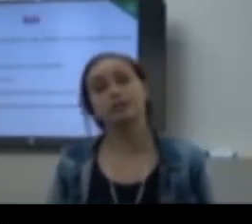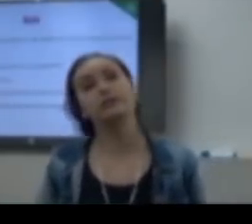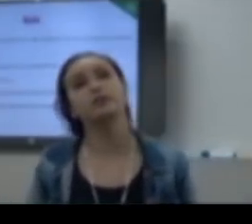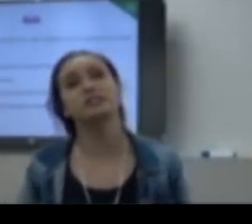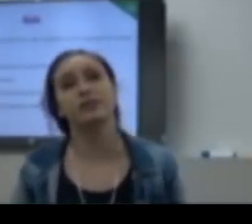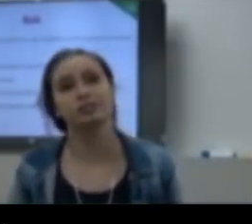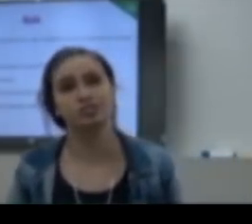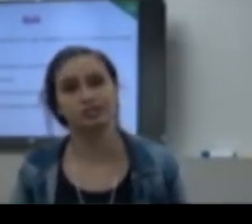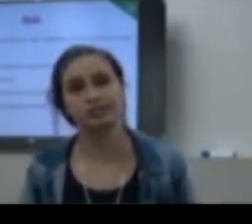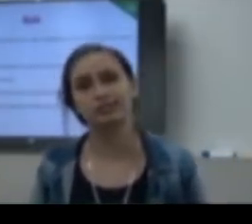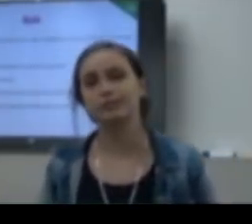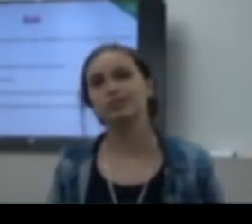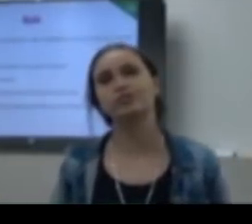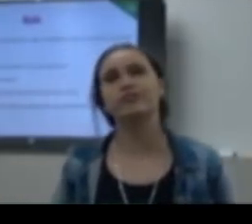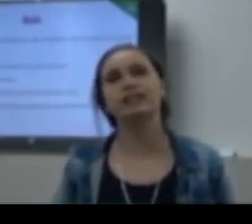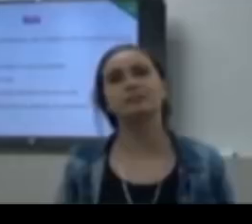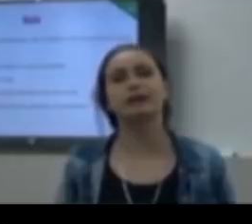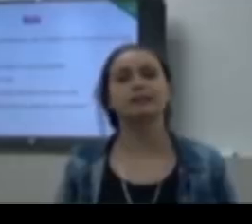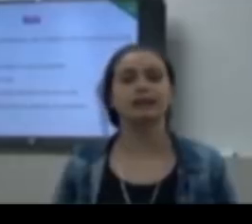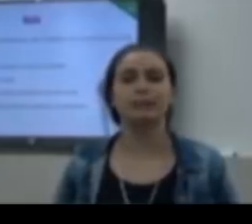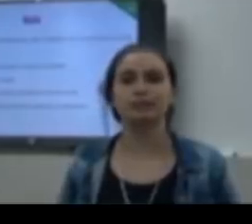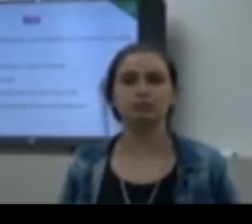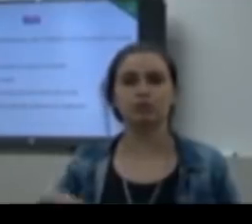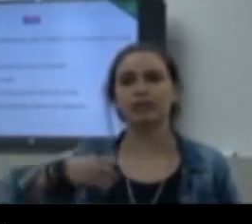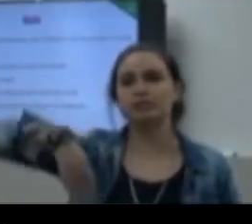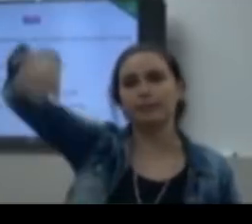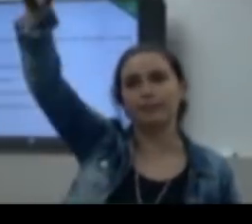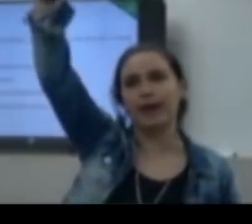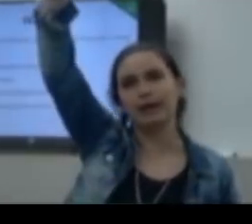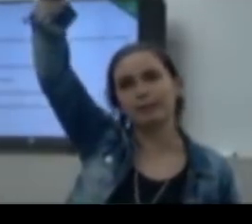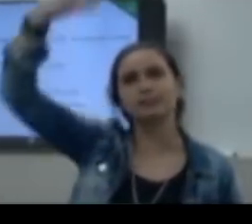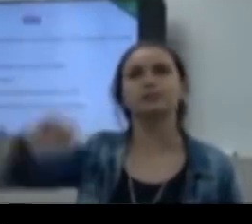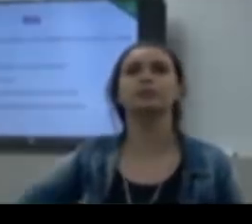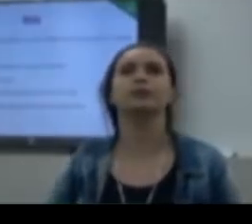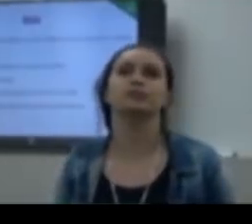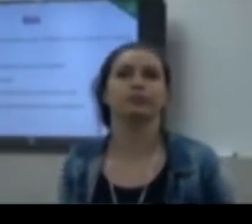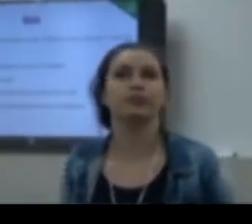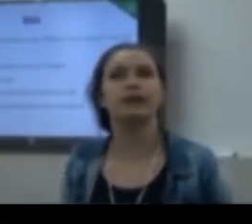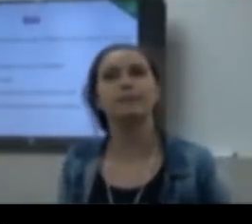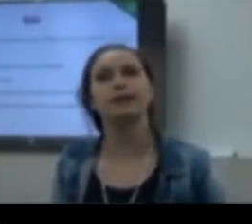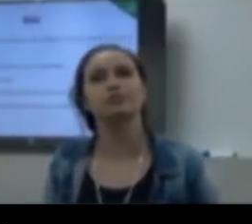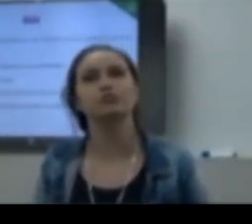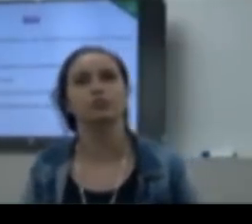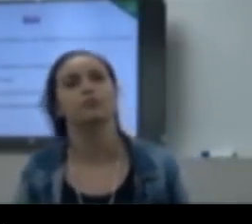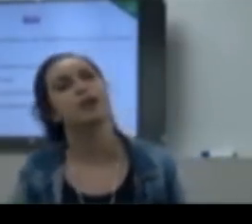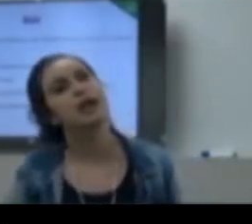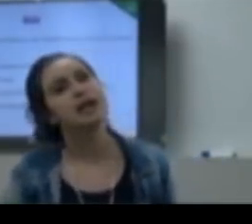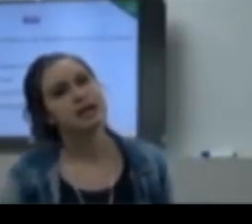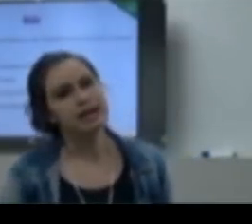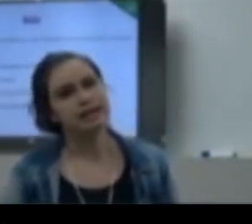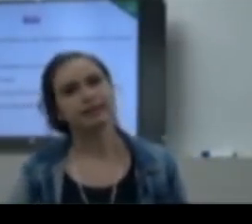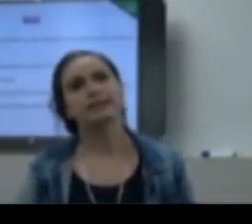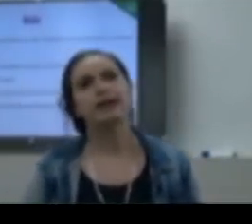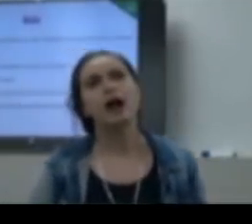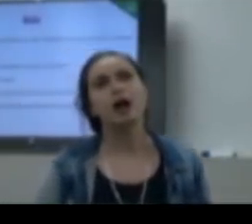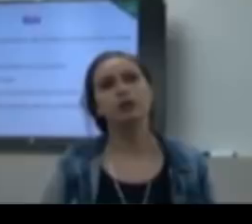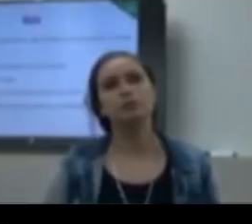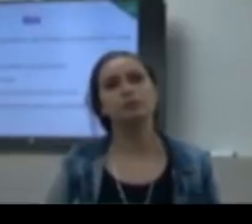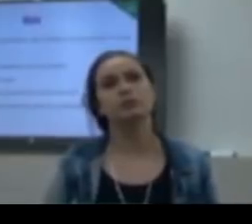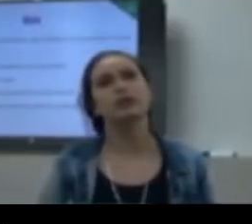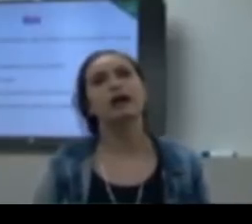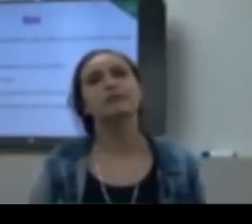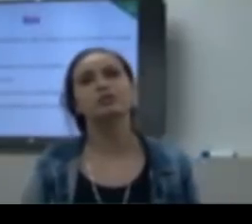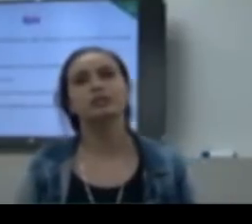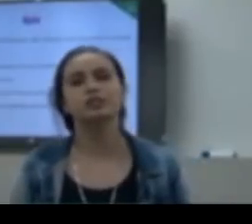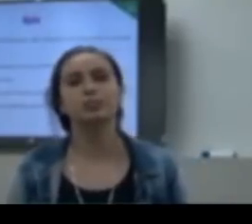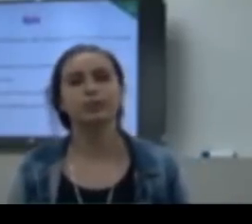A gente ainda não falou das faixas de transição, mas a gente vai ver que a Mata dos Cocais fica bem lá para cima do Brasil, não fica aqui embaixo no sul. E letra D.